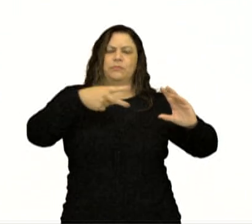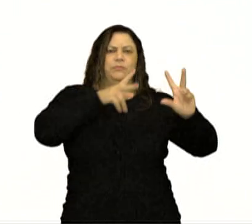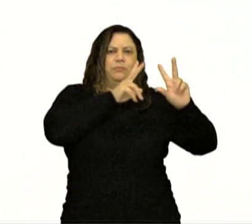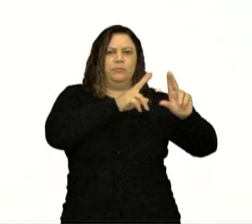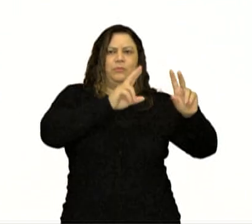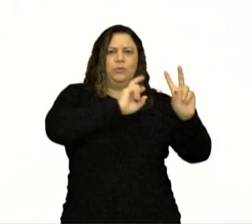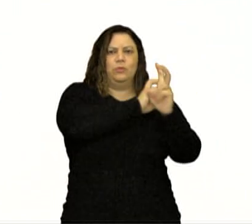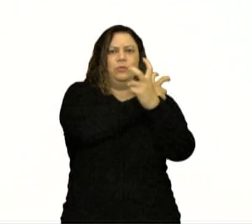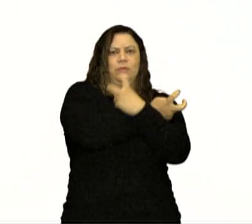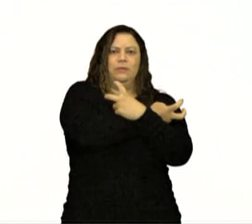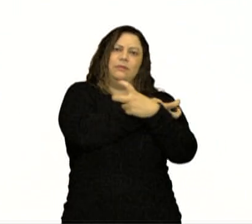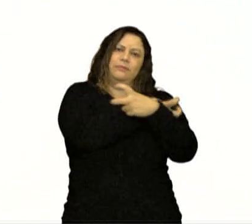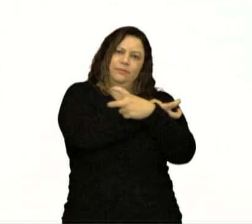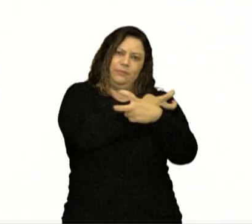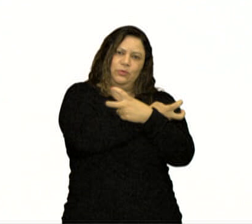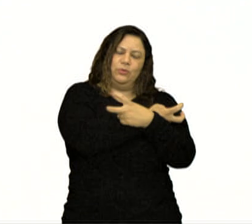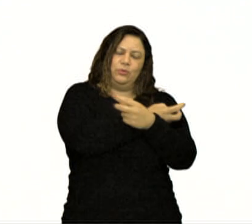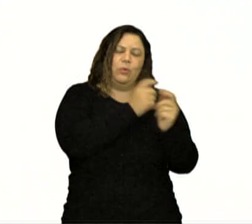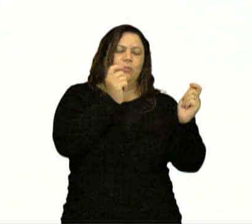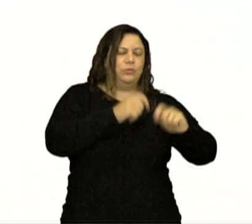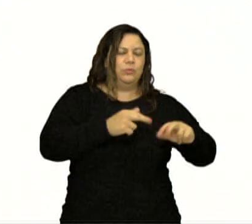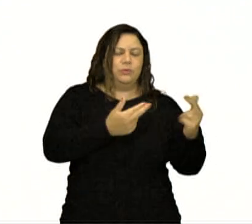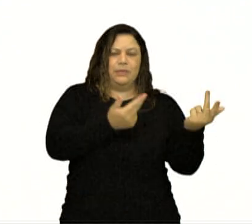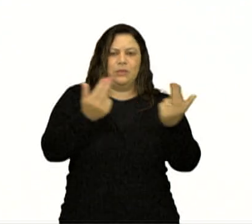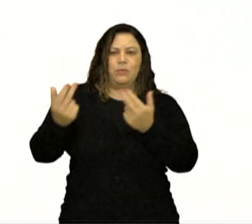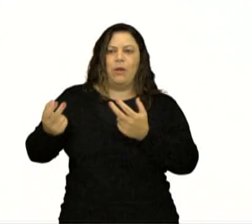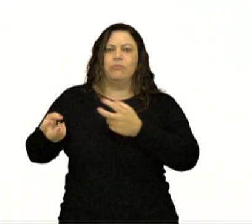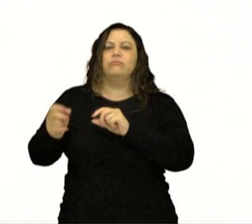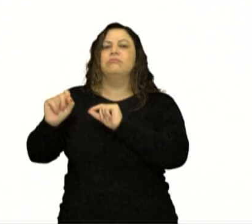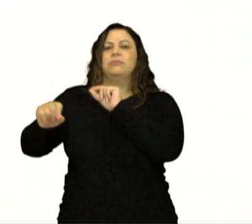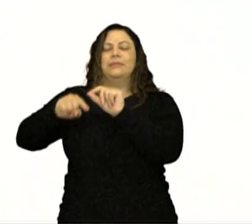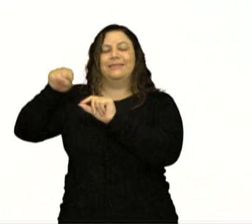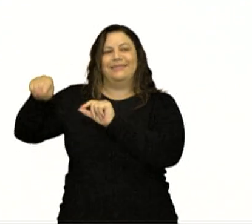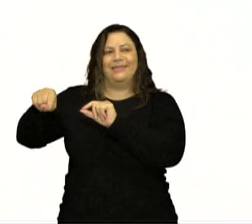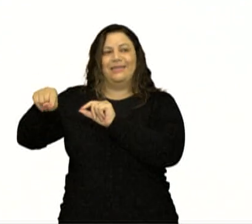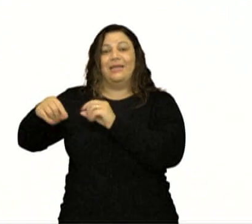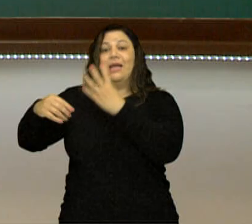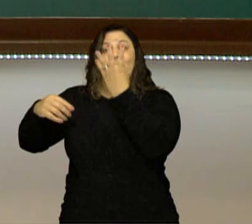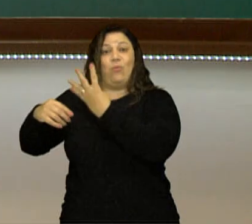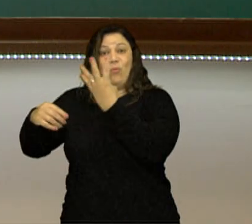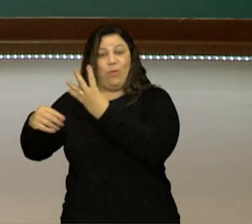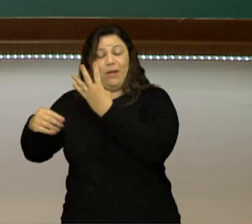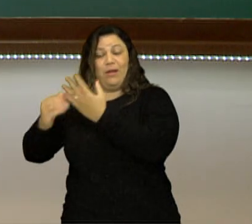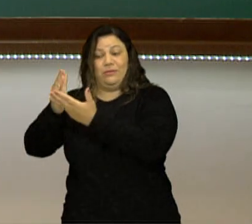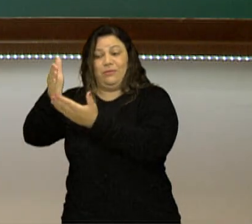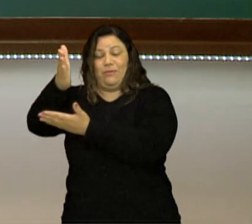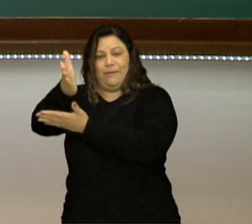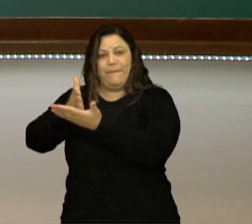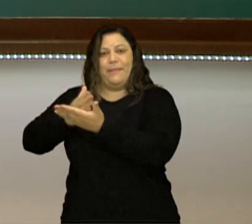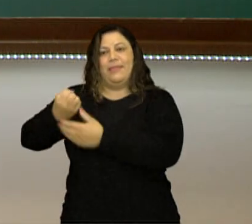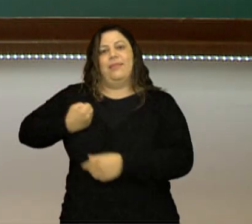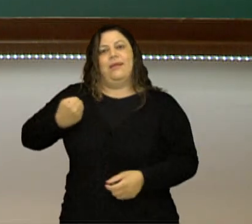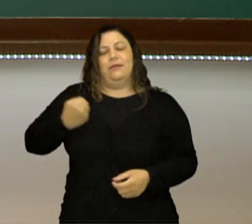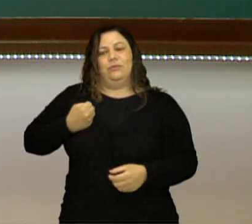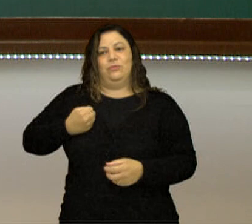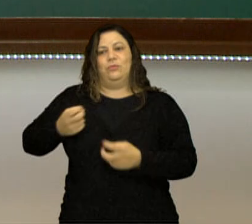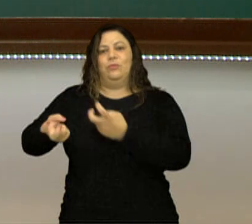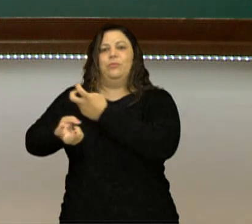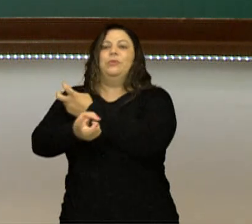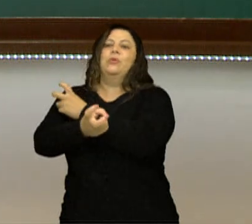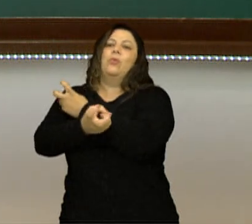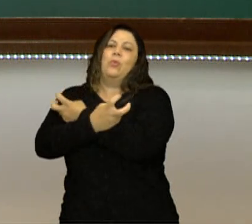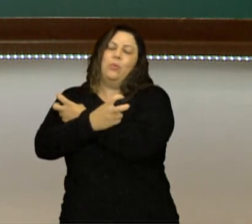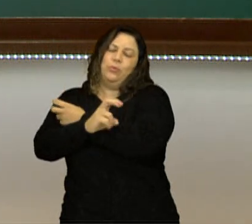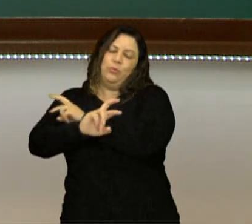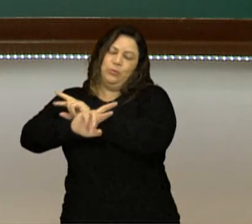inicial, equacional, portanto. E na meiose, forma 4 células com a metade do número de cromossomos da célula inicial,